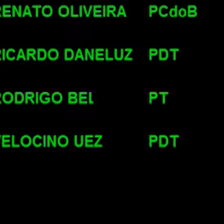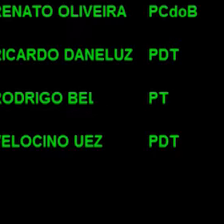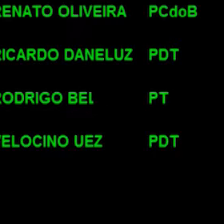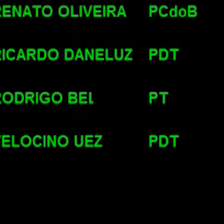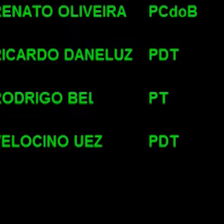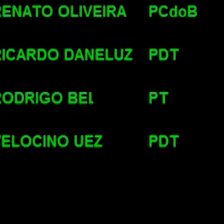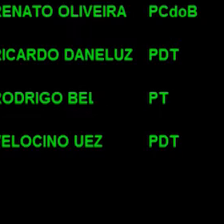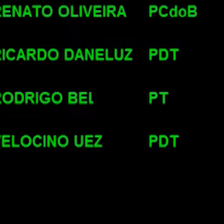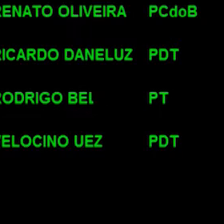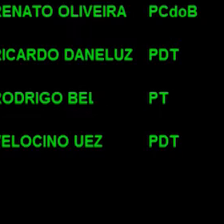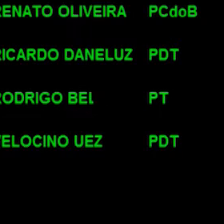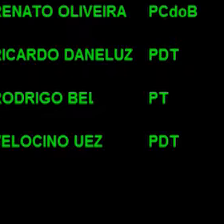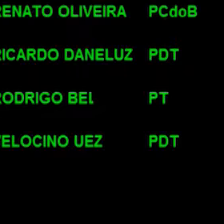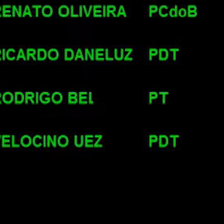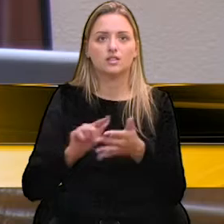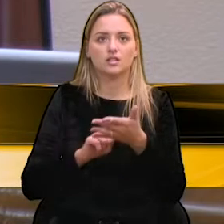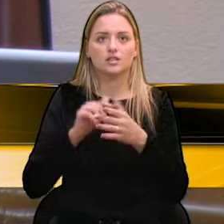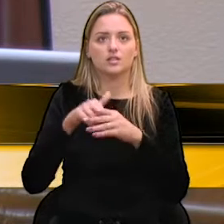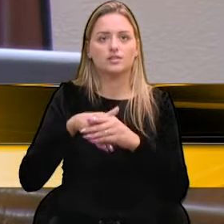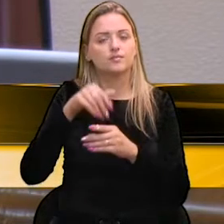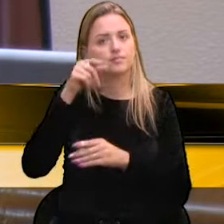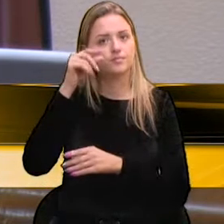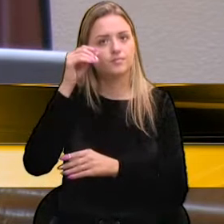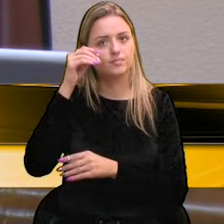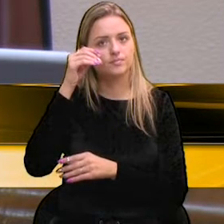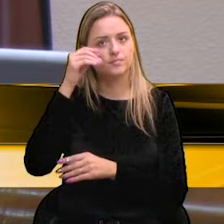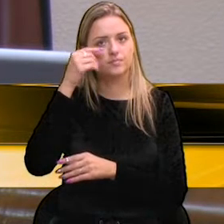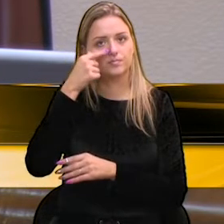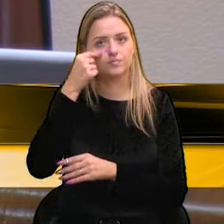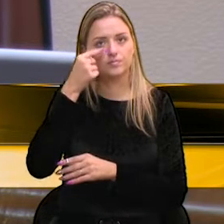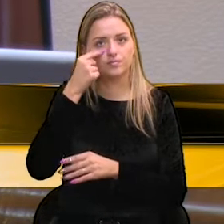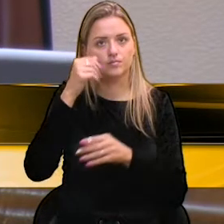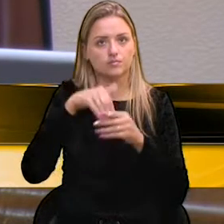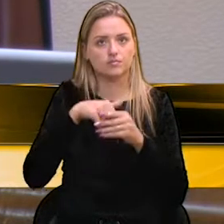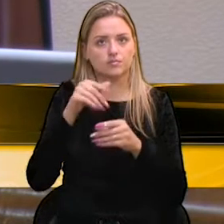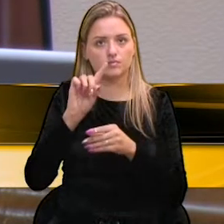Encerrado o registro dos votos. Vereador Eloy, vota não.